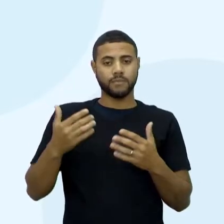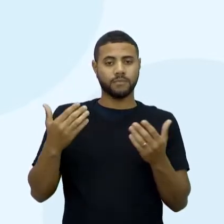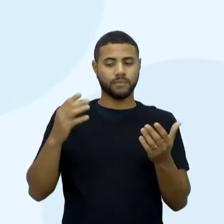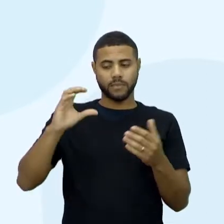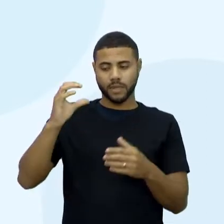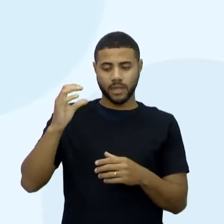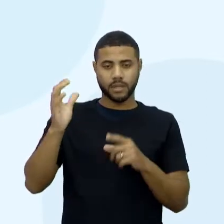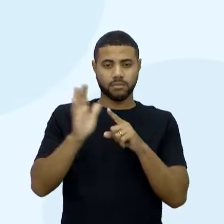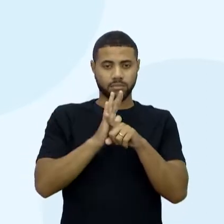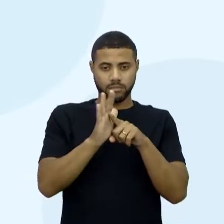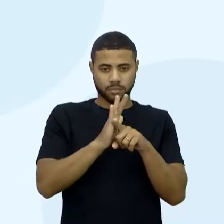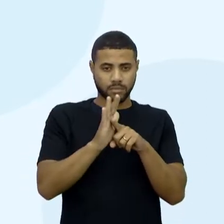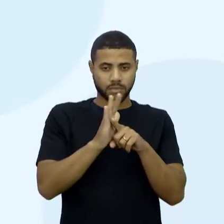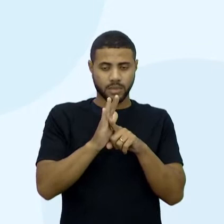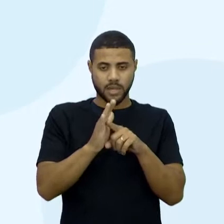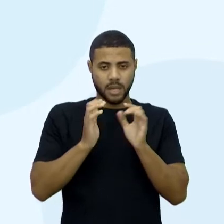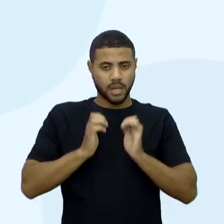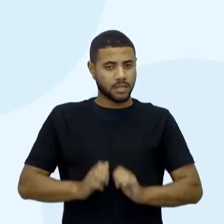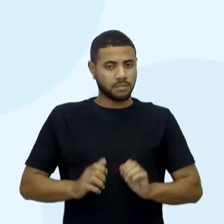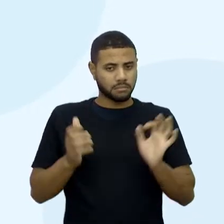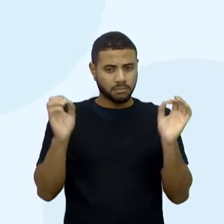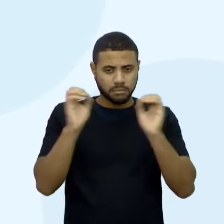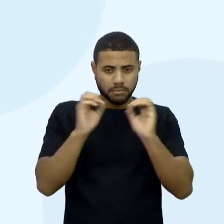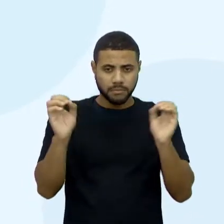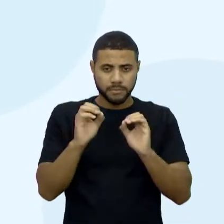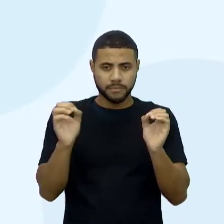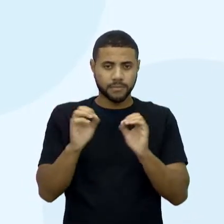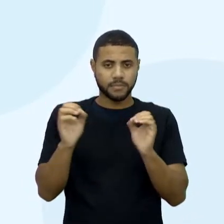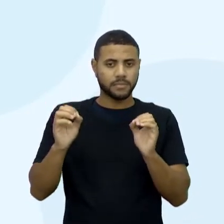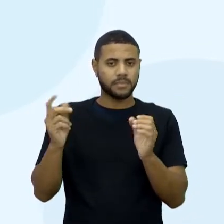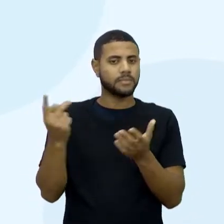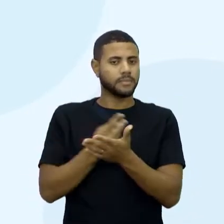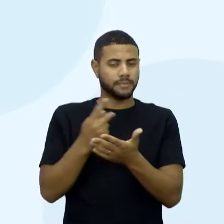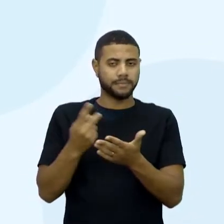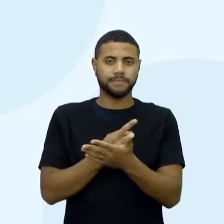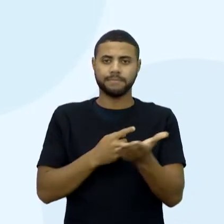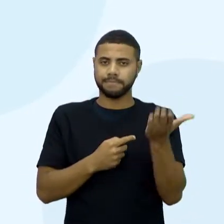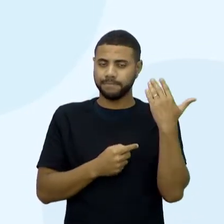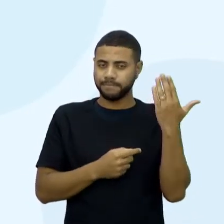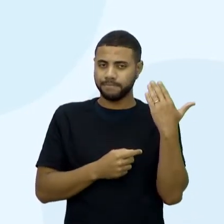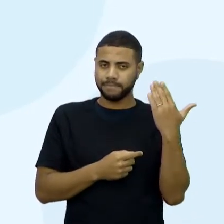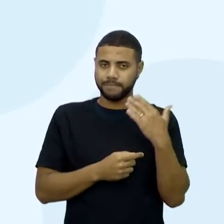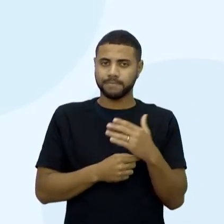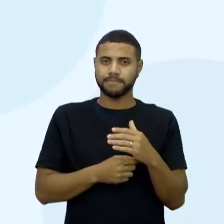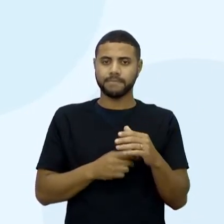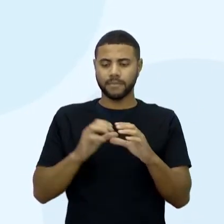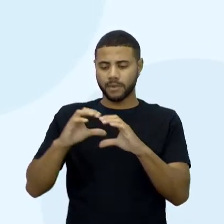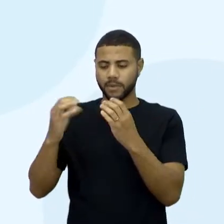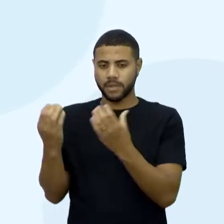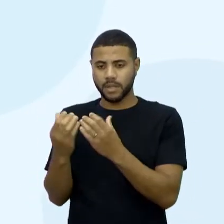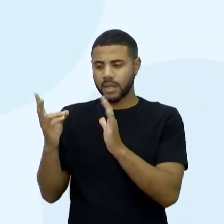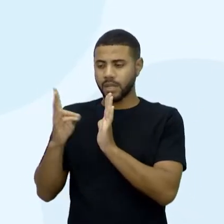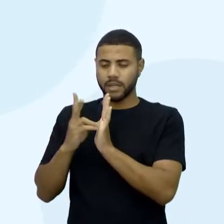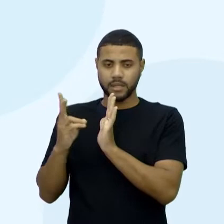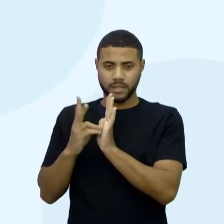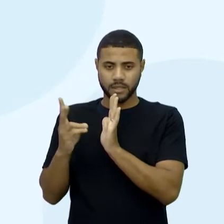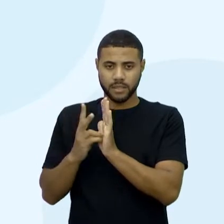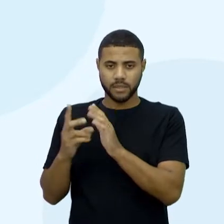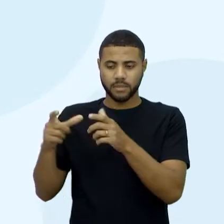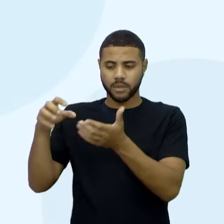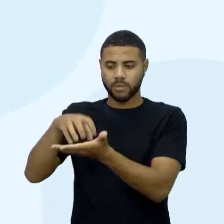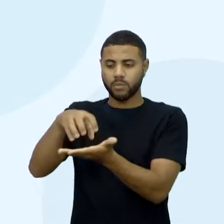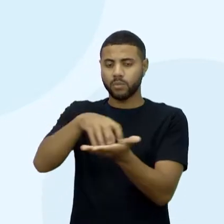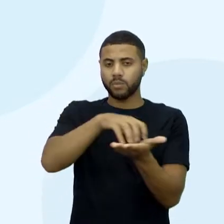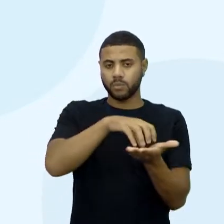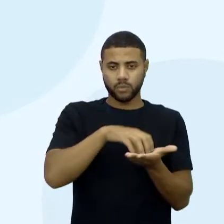tecnológicas antiéticas já produziram um impacto específico em comunidades indígenas e